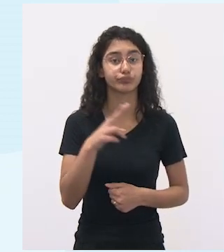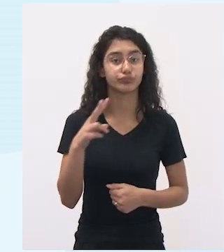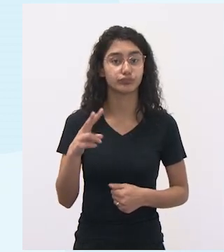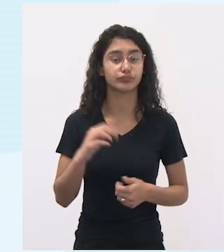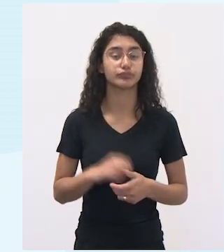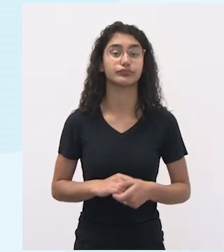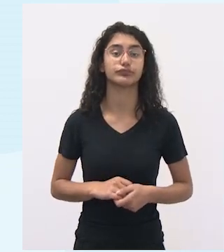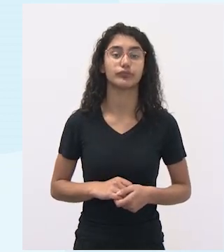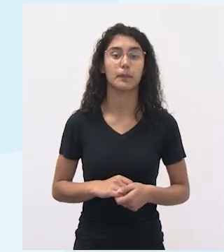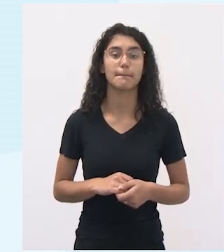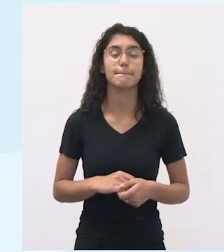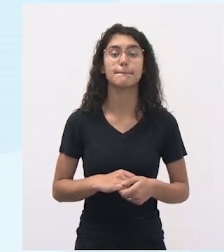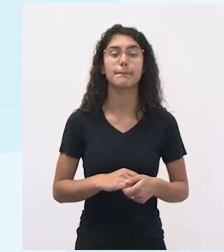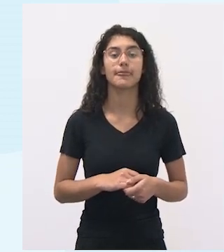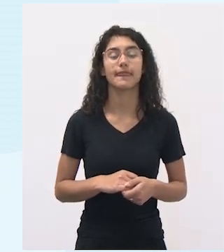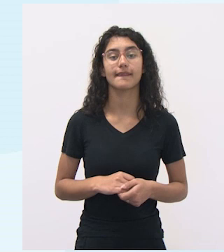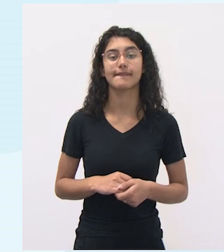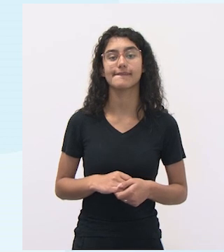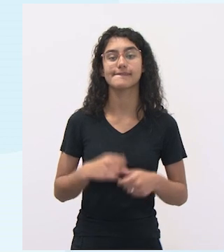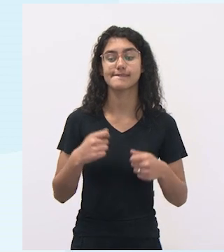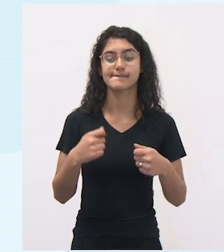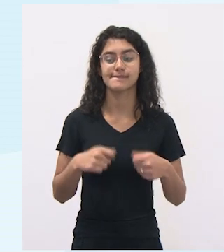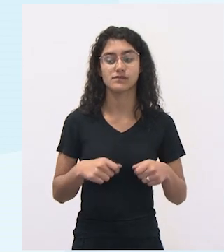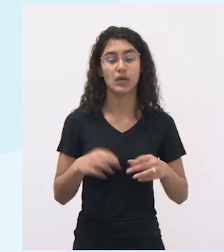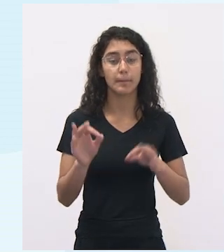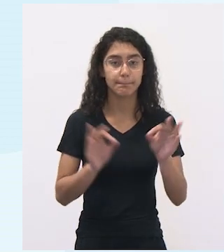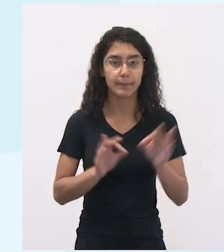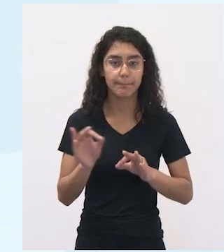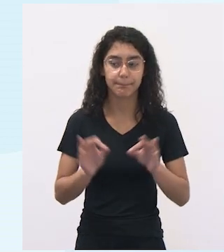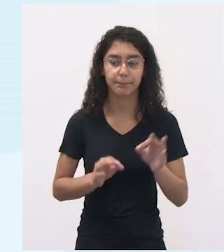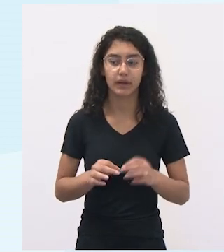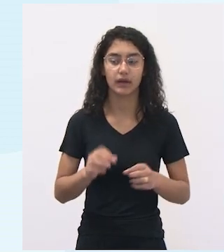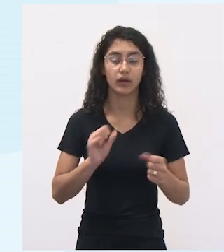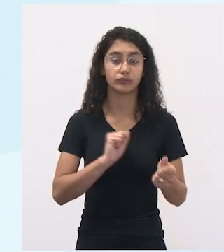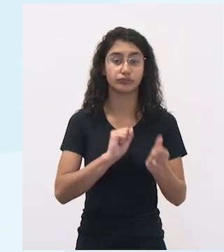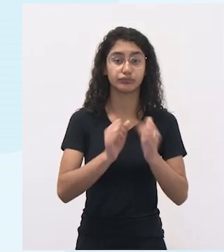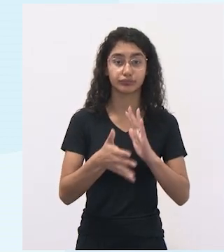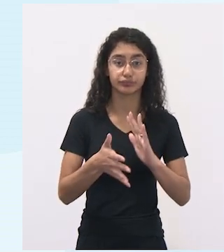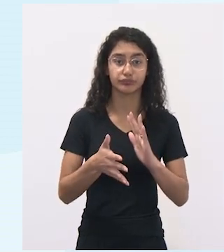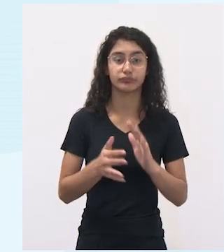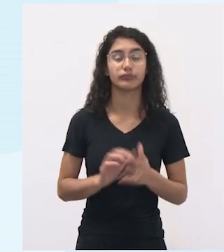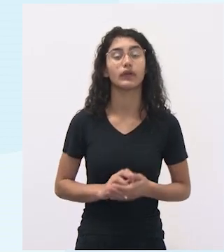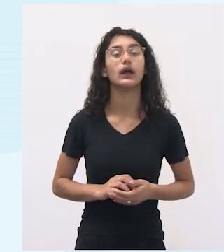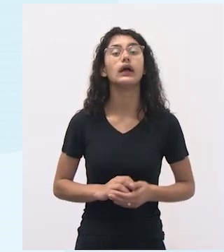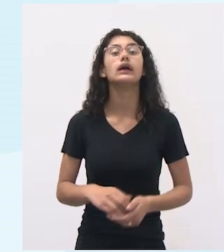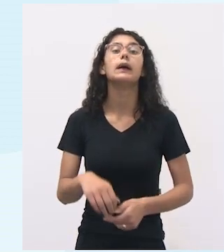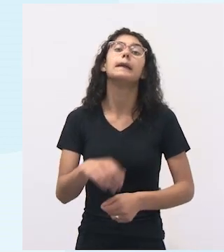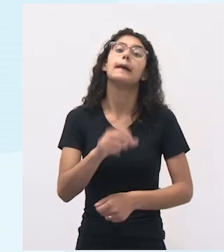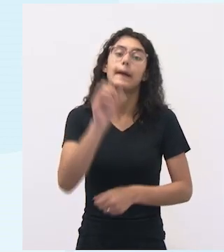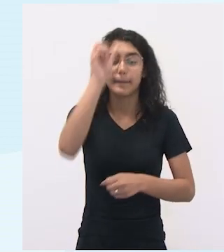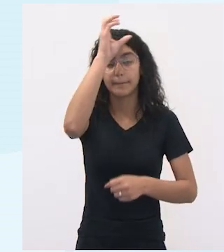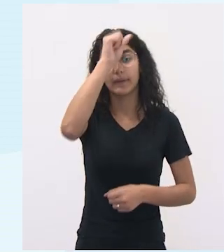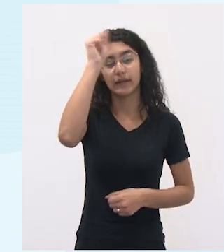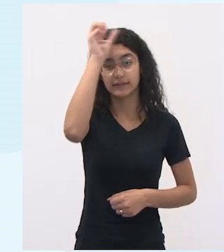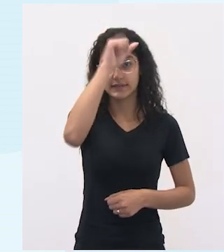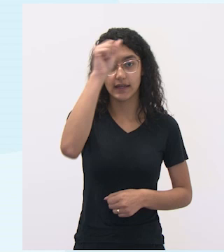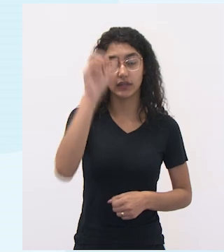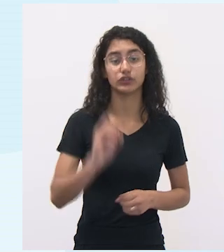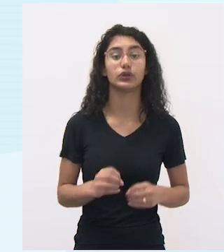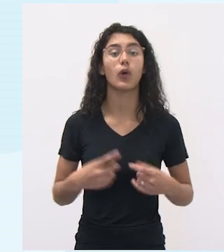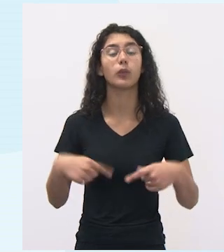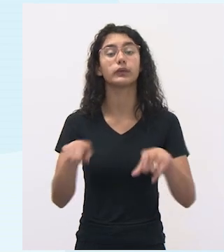sistêmica, para desenhar as nossas ações tanto para recuperação de aprendizagem, quanto ações